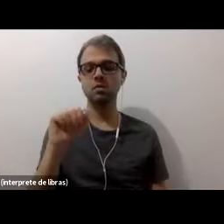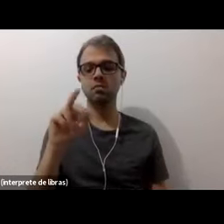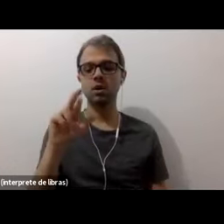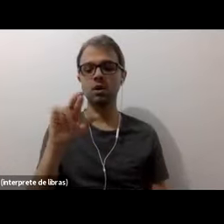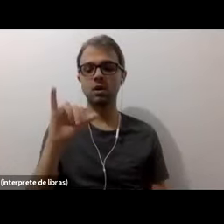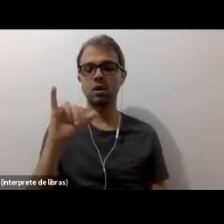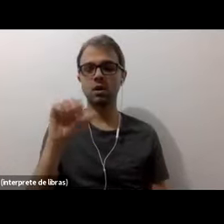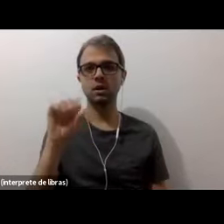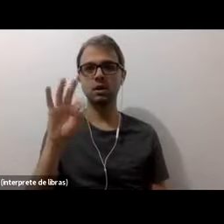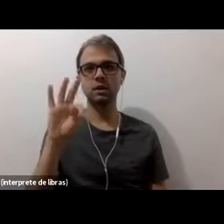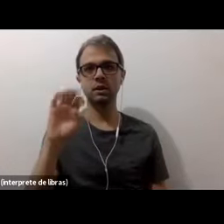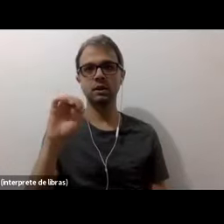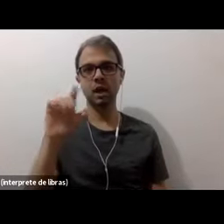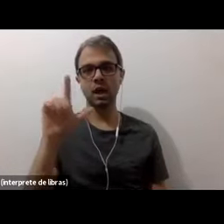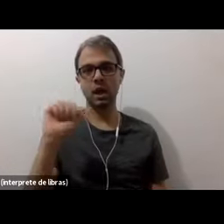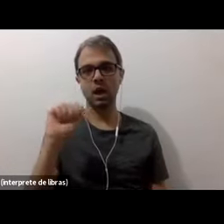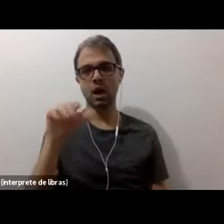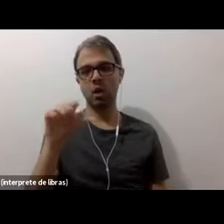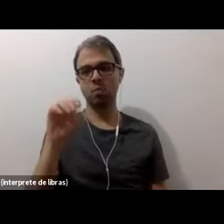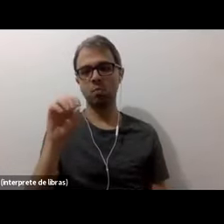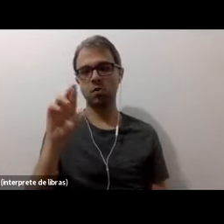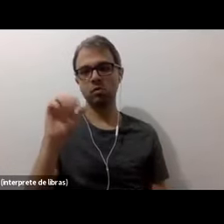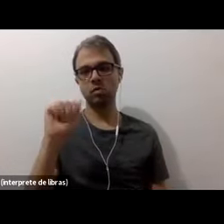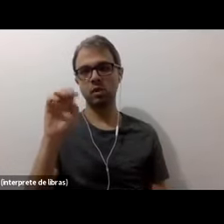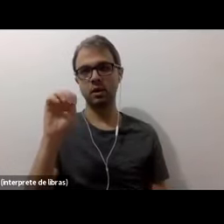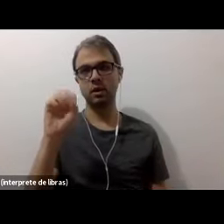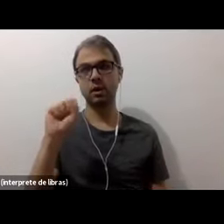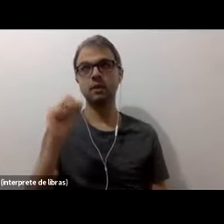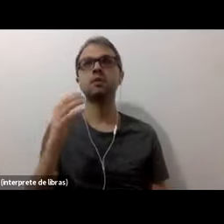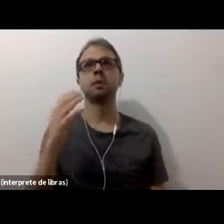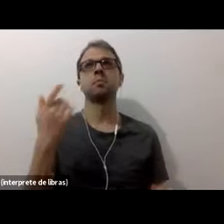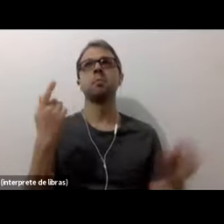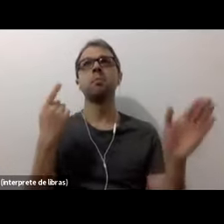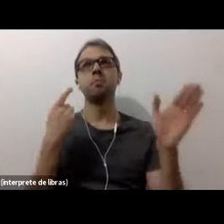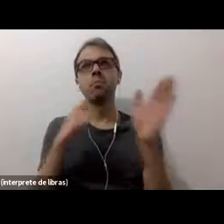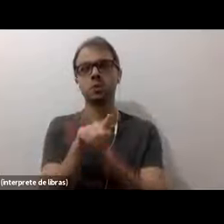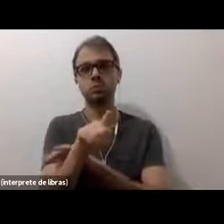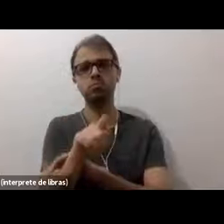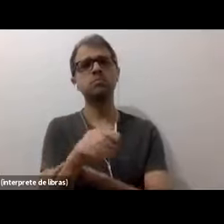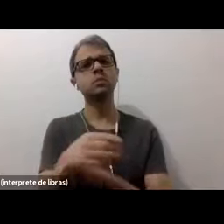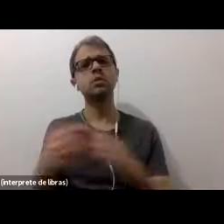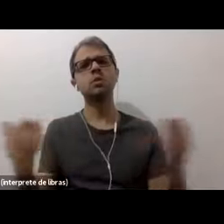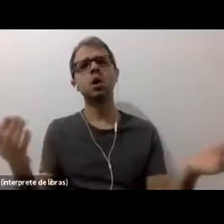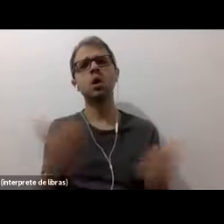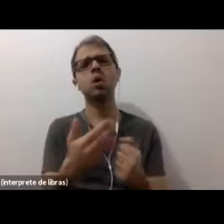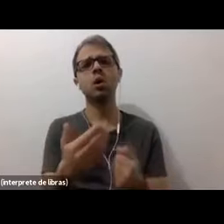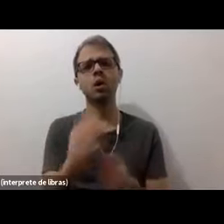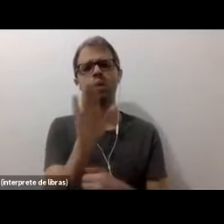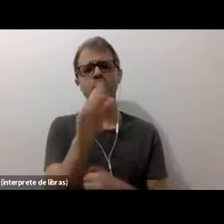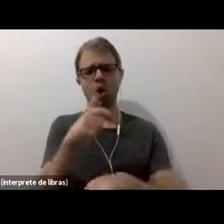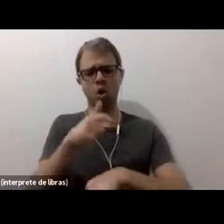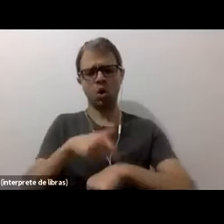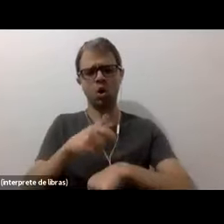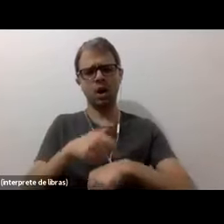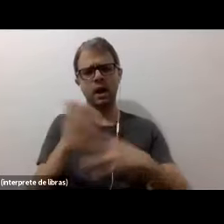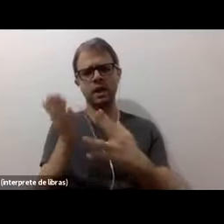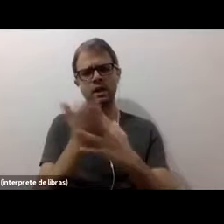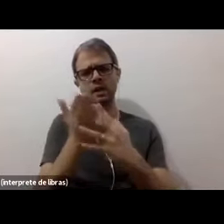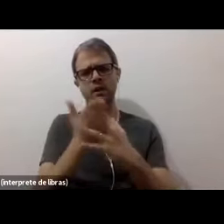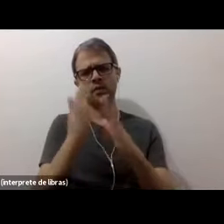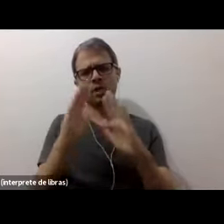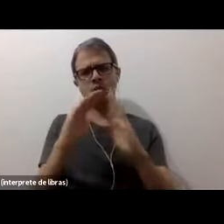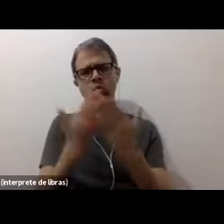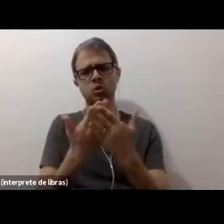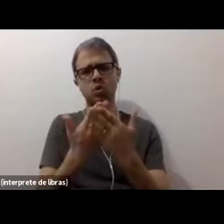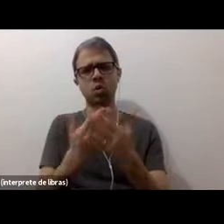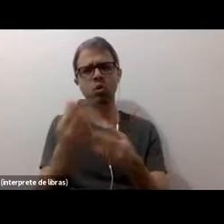como praticarei o isolamento na hora do lanche, do recreio. Eu acho que essa mesma é uma questão.